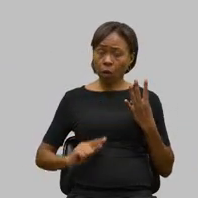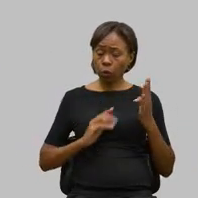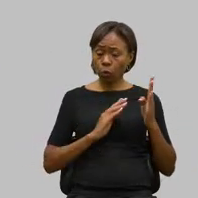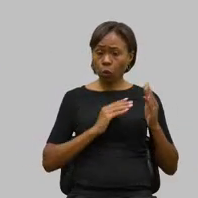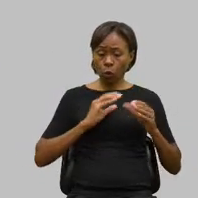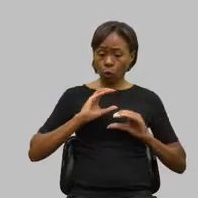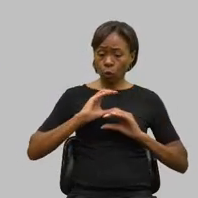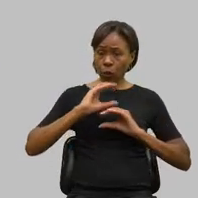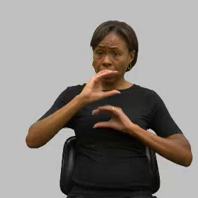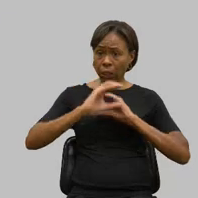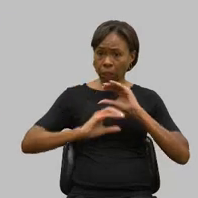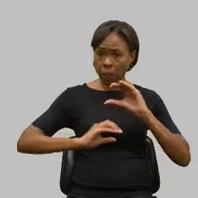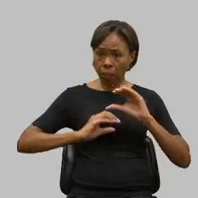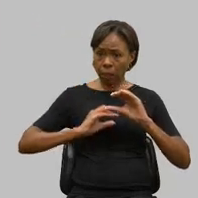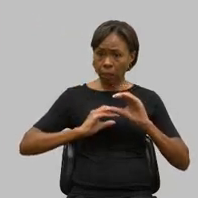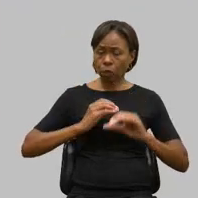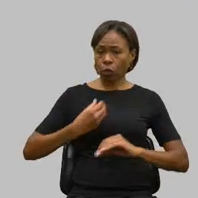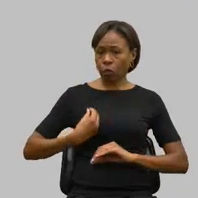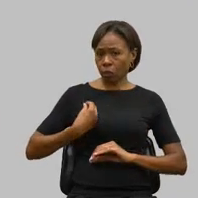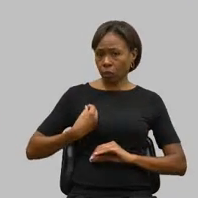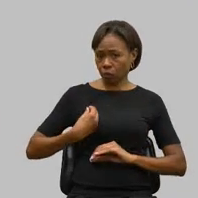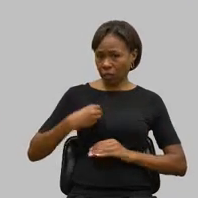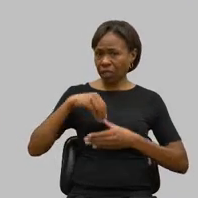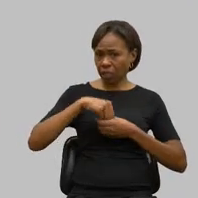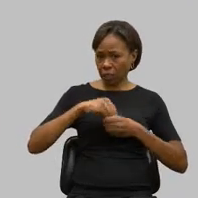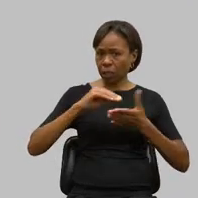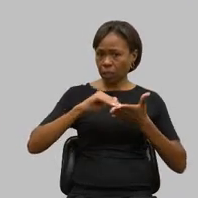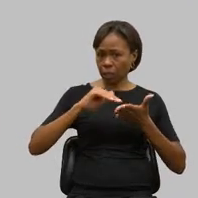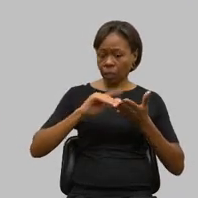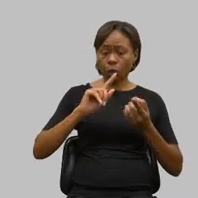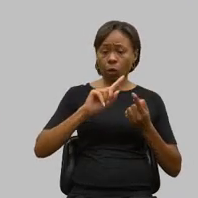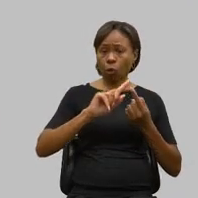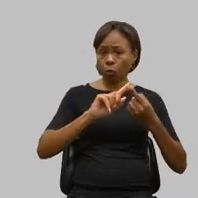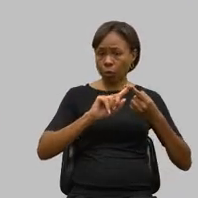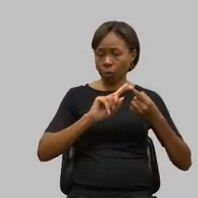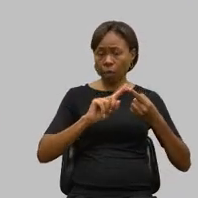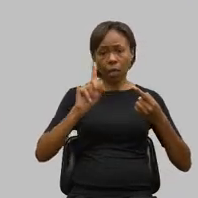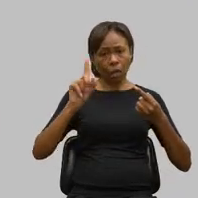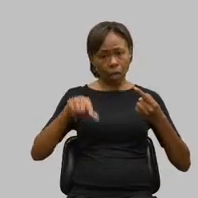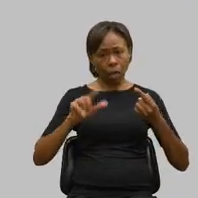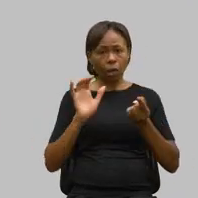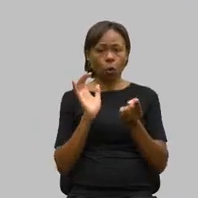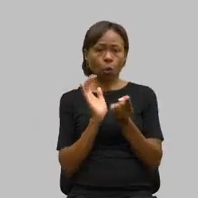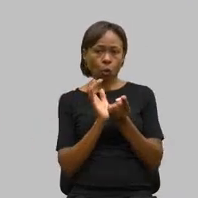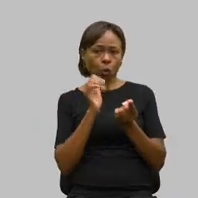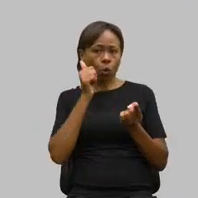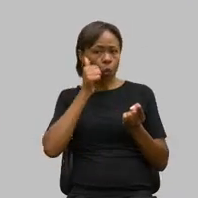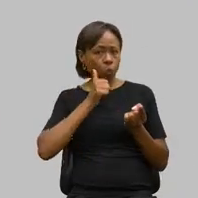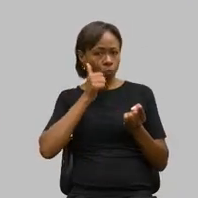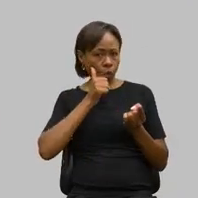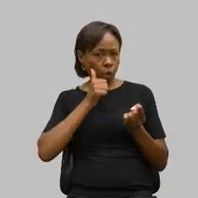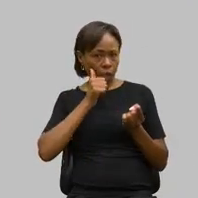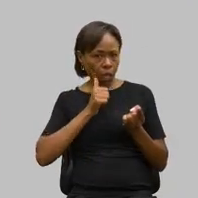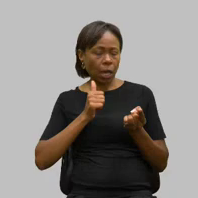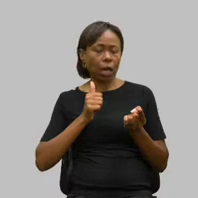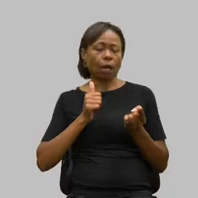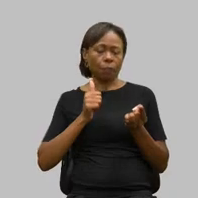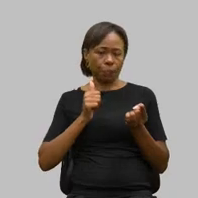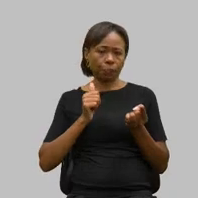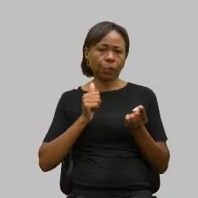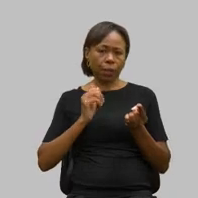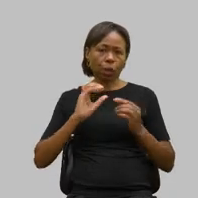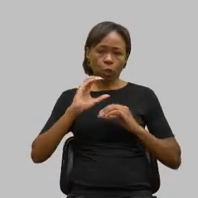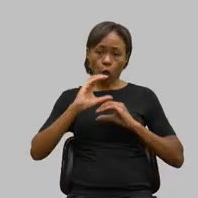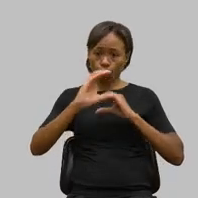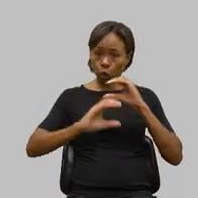nós atuamos dentro da secretaria, um deles é a mulher. Eu só acho que são mais de quatro, nós aumentamos agora, mas um deles é o da